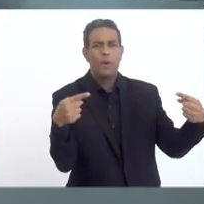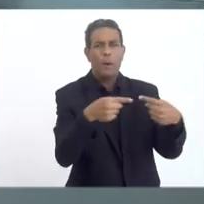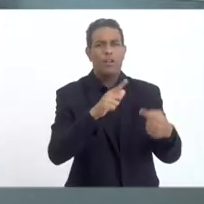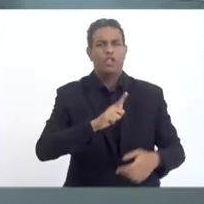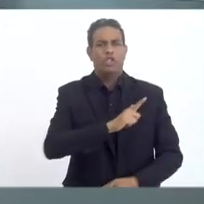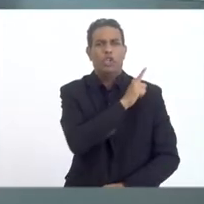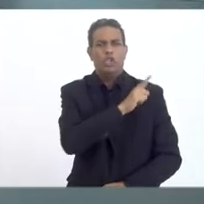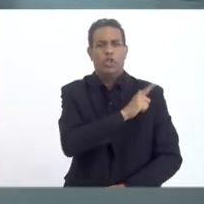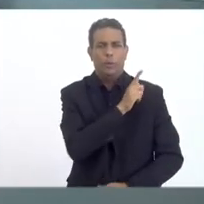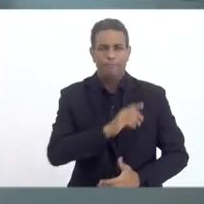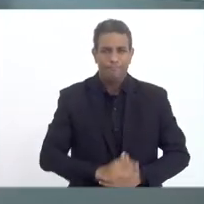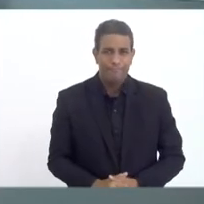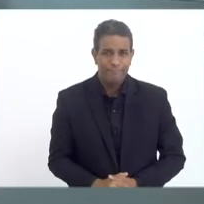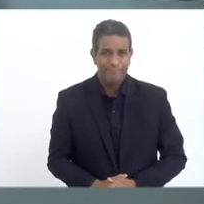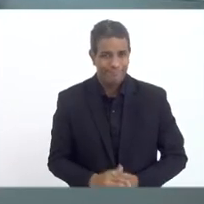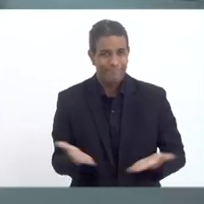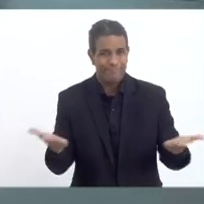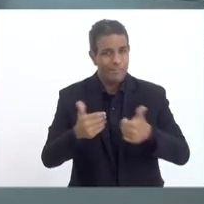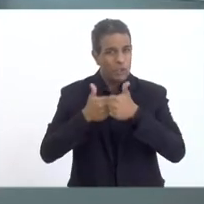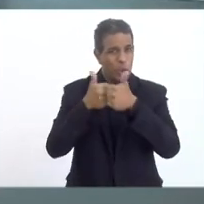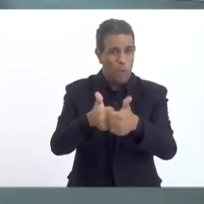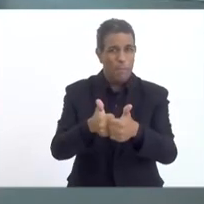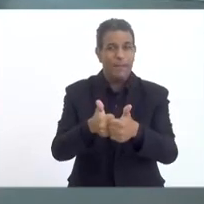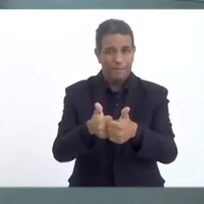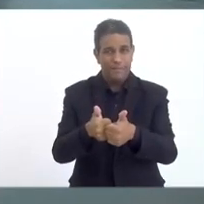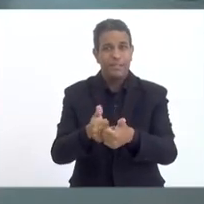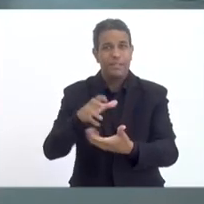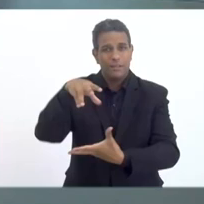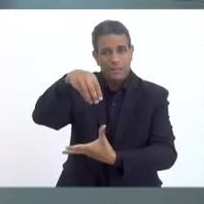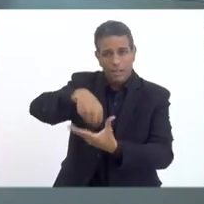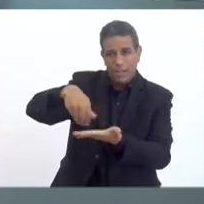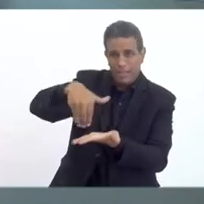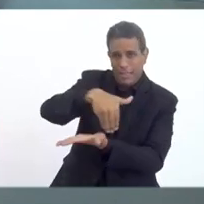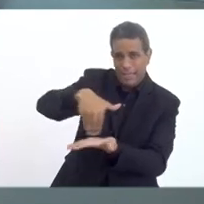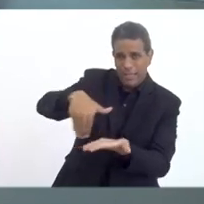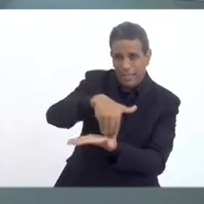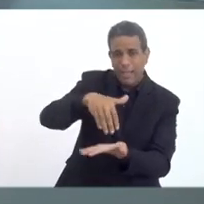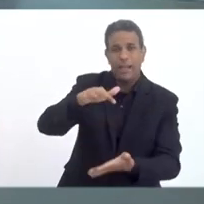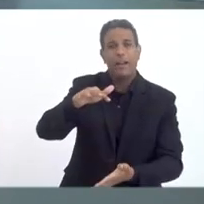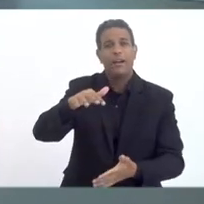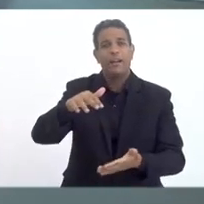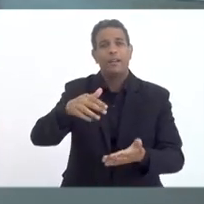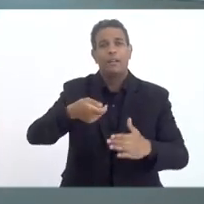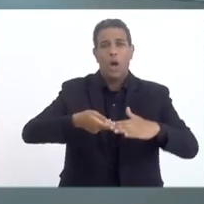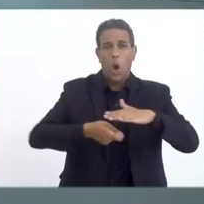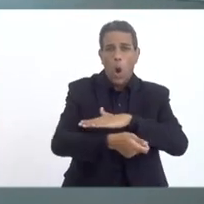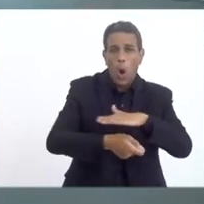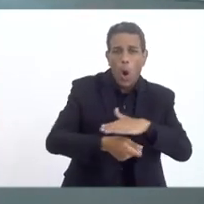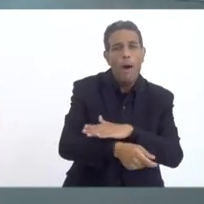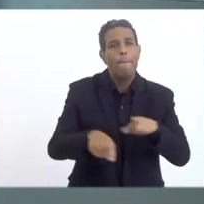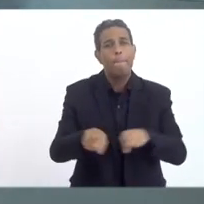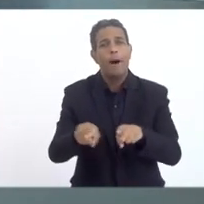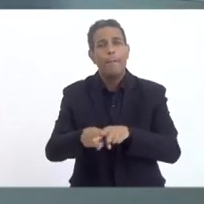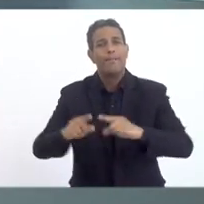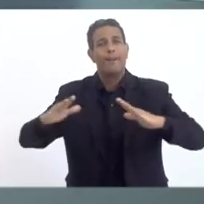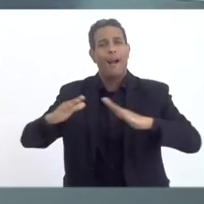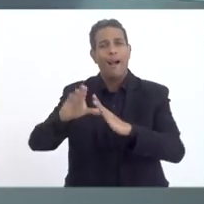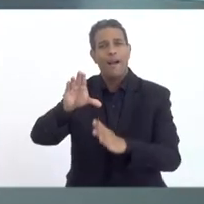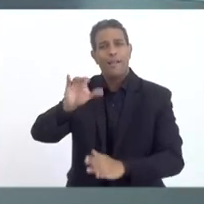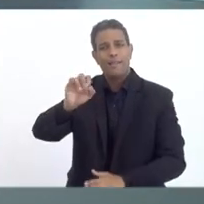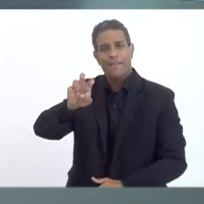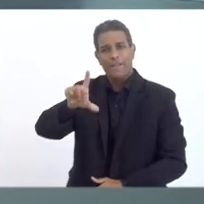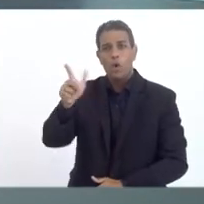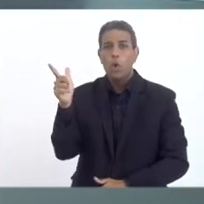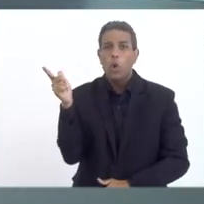do Estado. E estamos acompanhando agora, pela Secretaria de Fazenda, de Planejamento, pela Casa Civil, a execução do novo